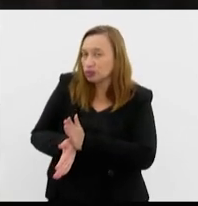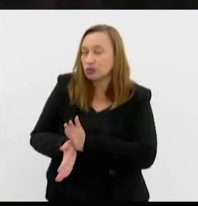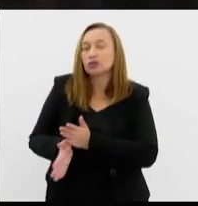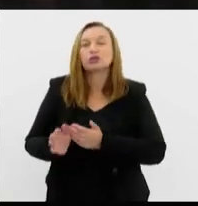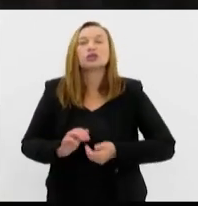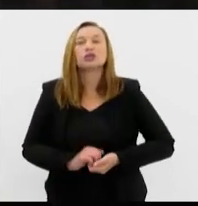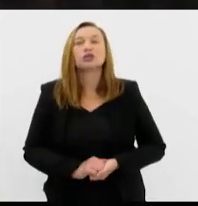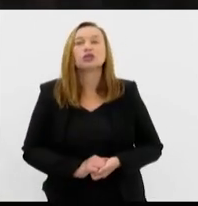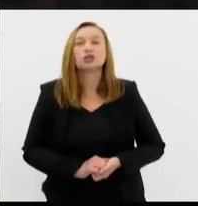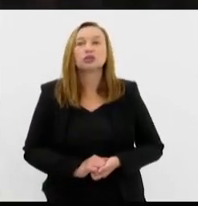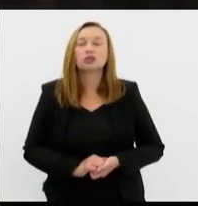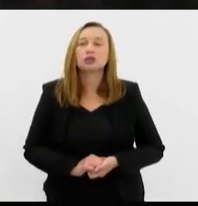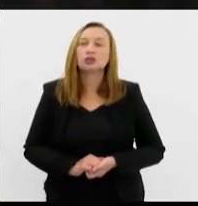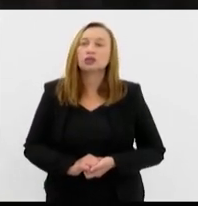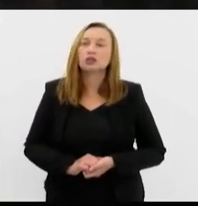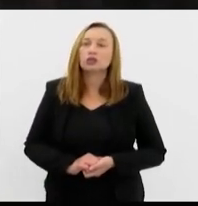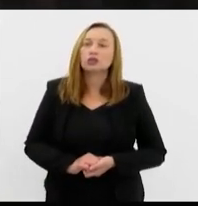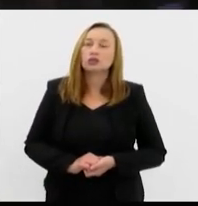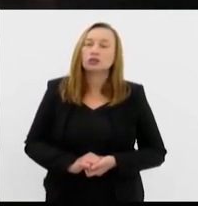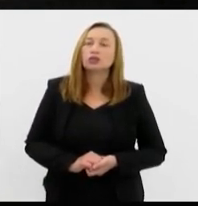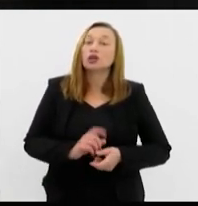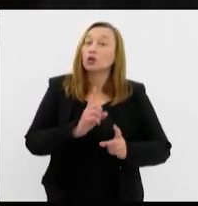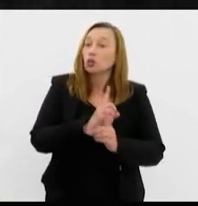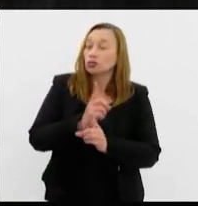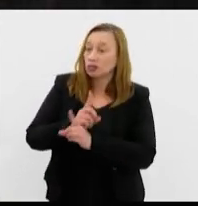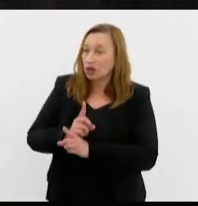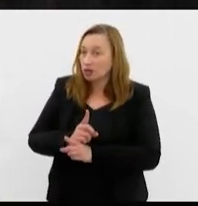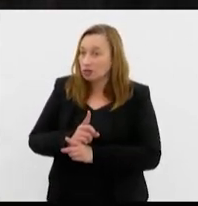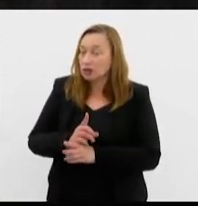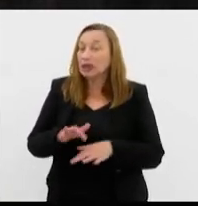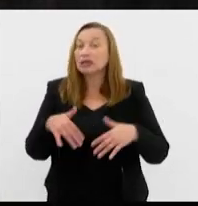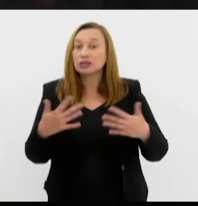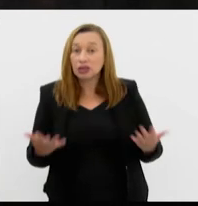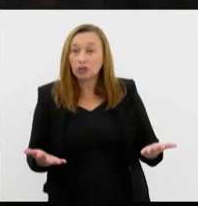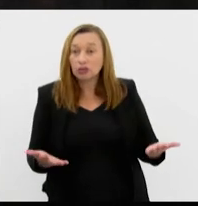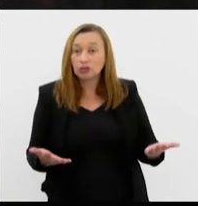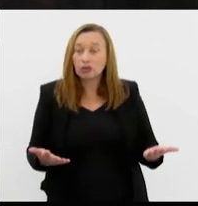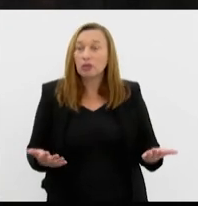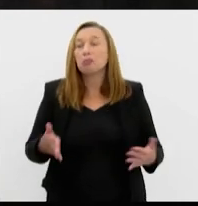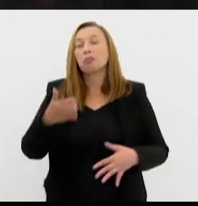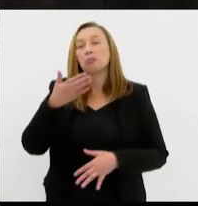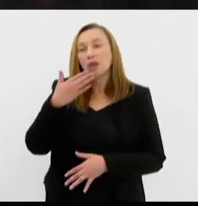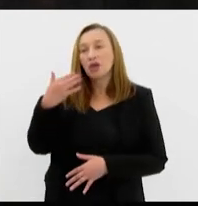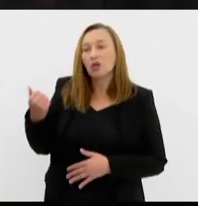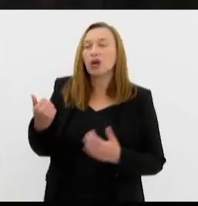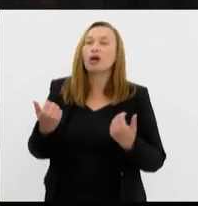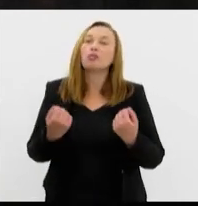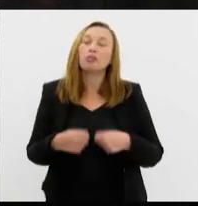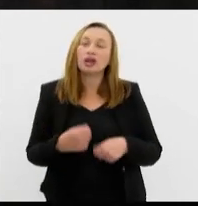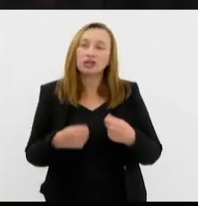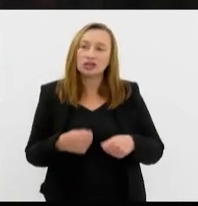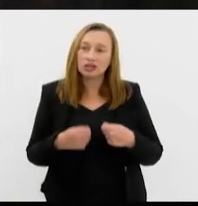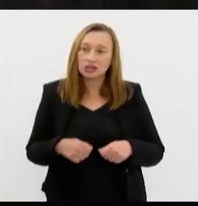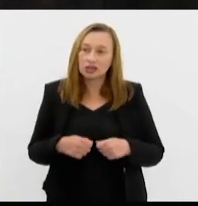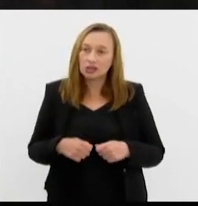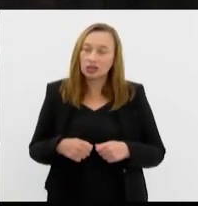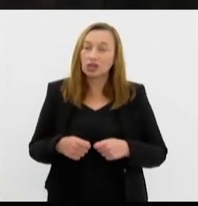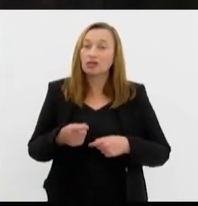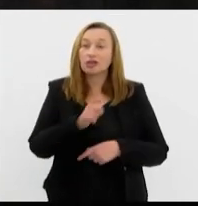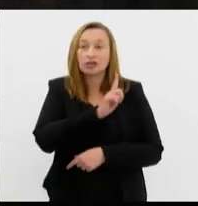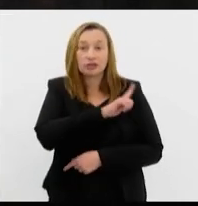excessivos em contratos existentes. Então, tem que melhorar, sob o ponto de vista da